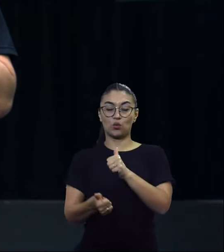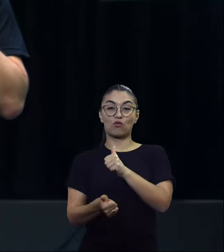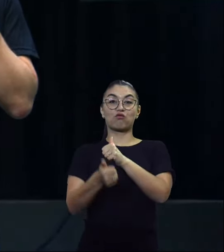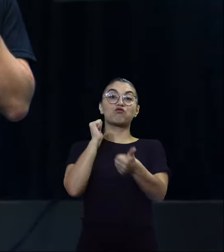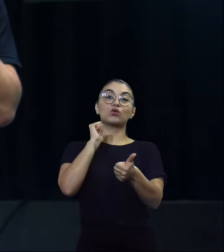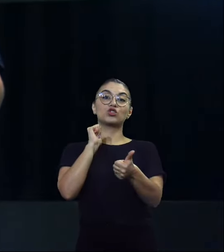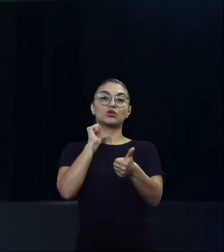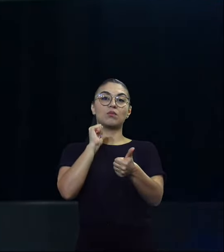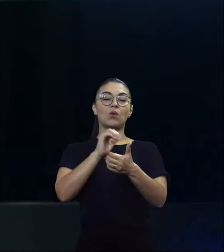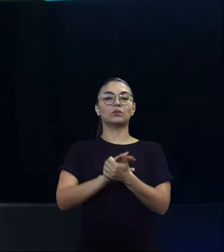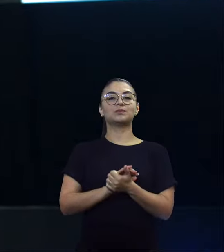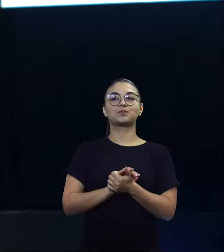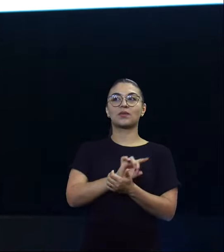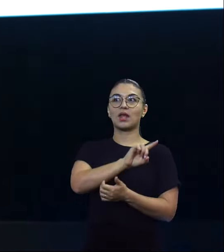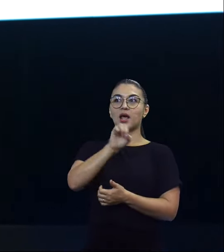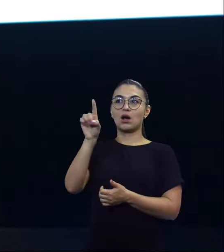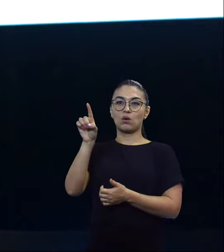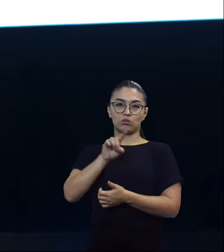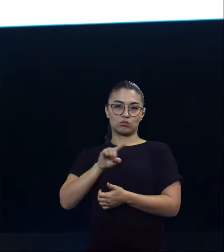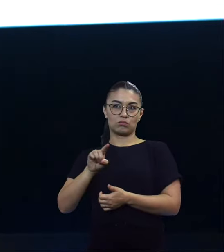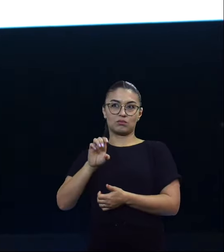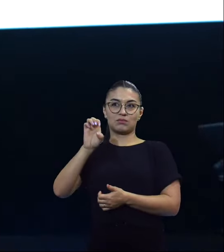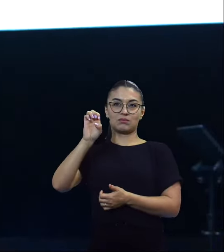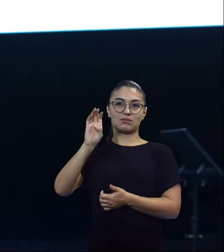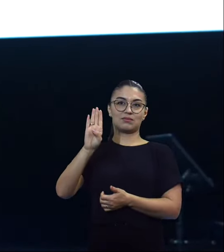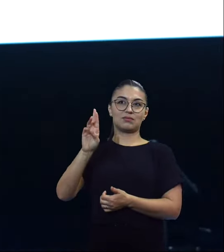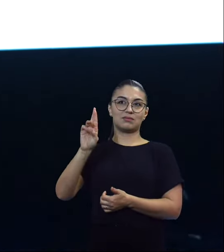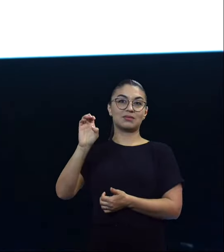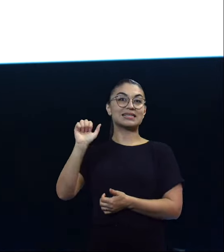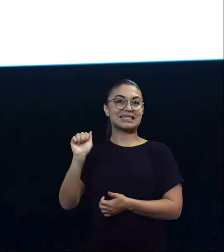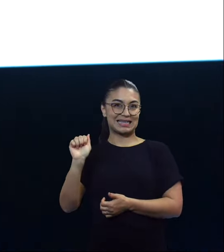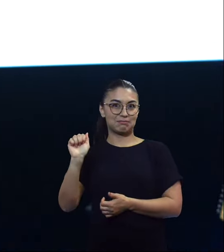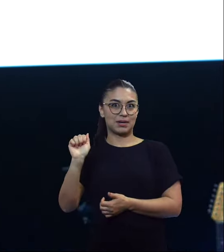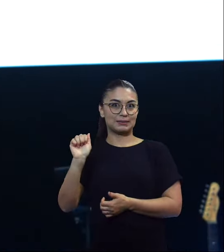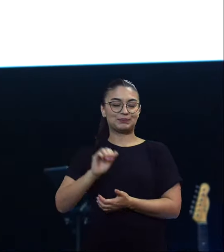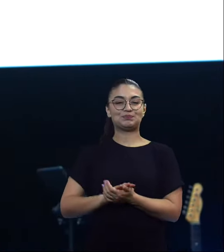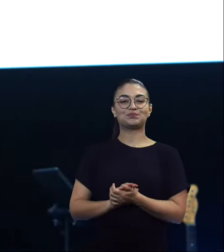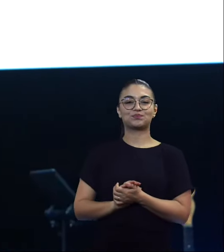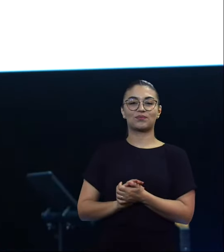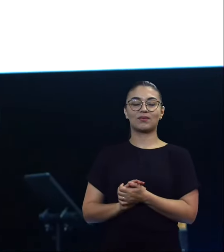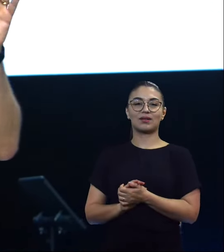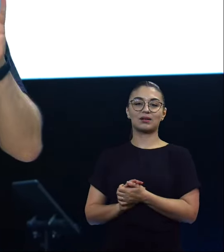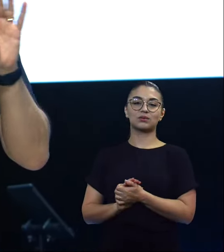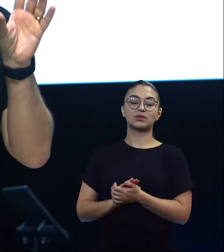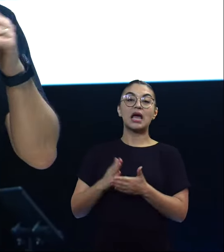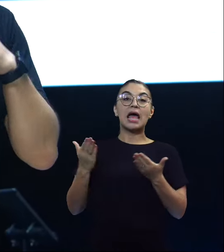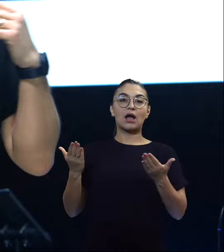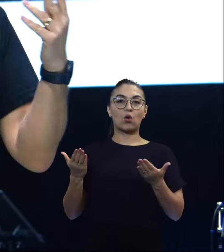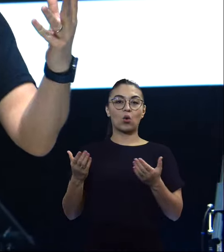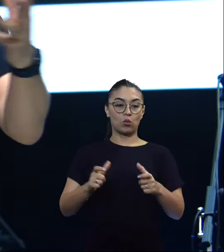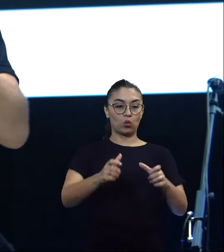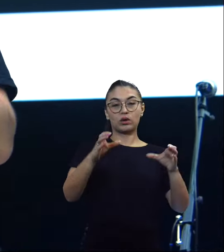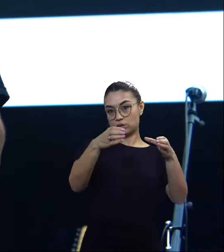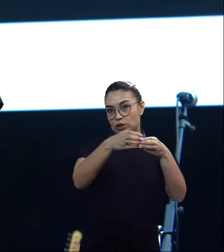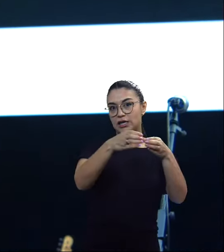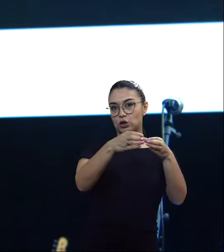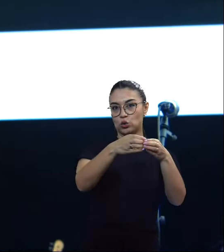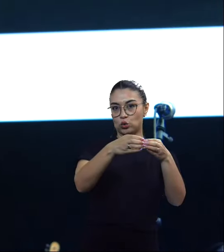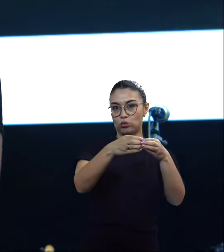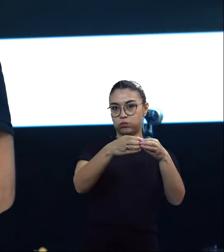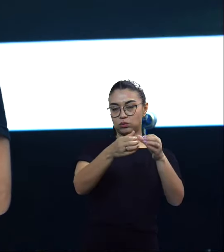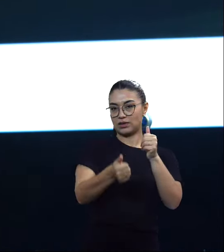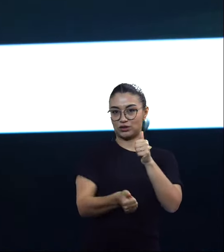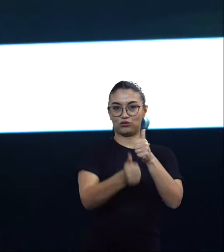chamado zebra. Zebra é quando aquele time que não tinha capacidade, pelo menos aquilo que as pessoas olhavam, é um